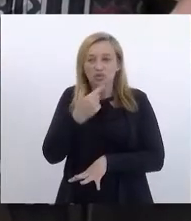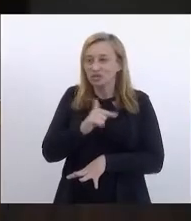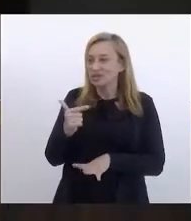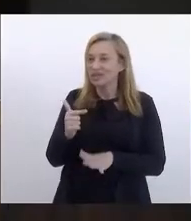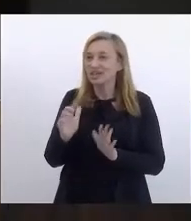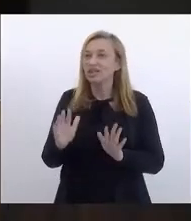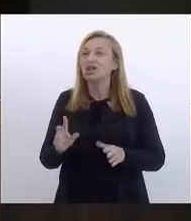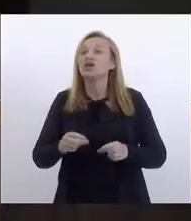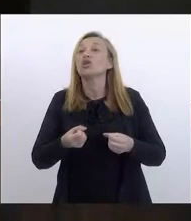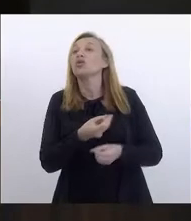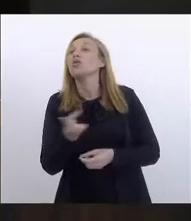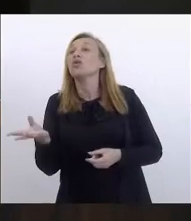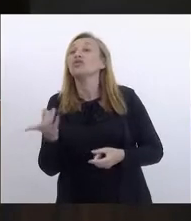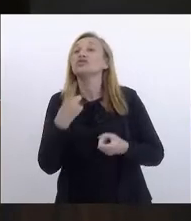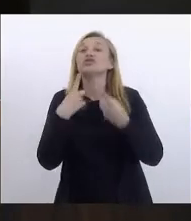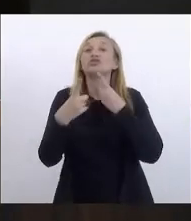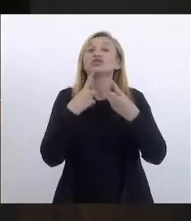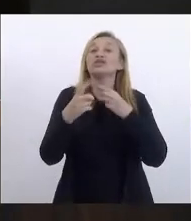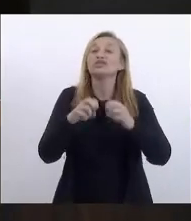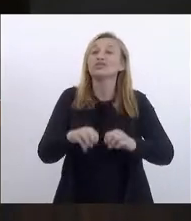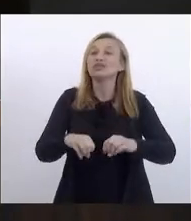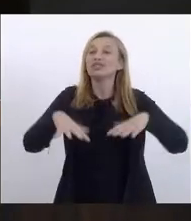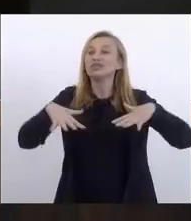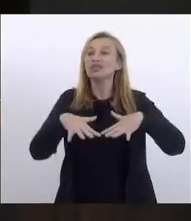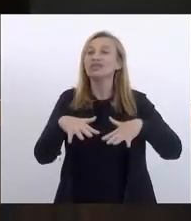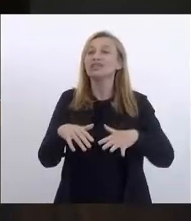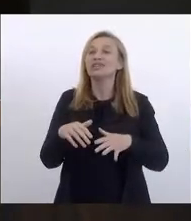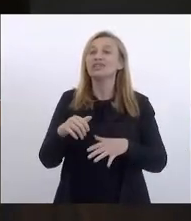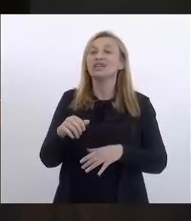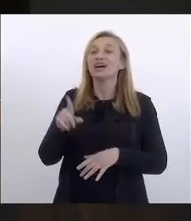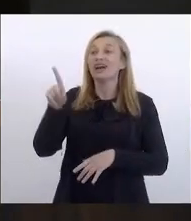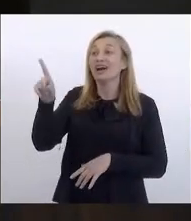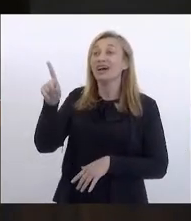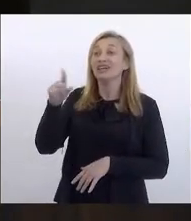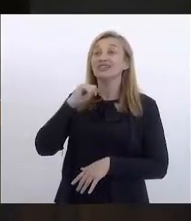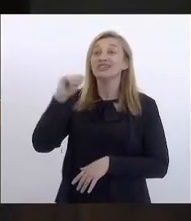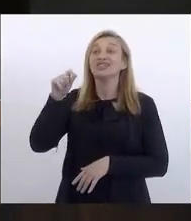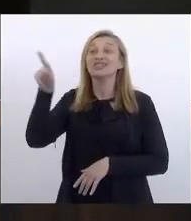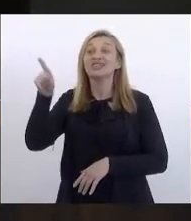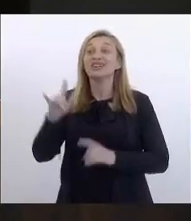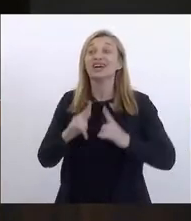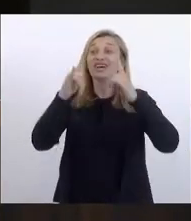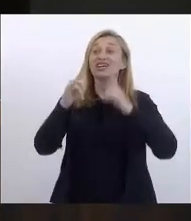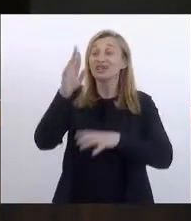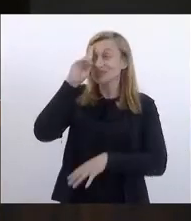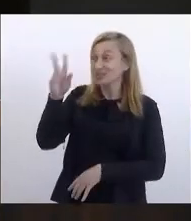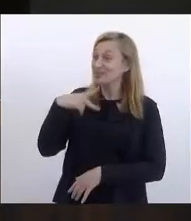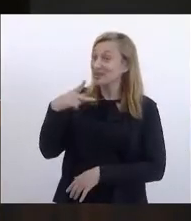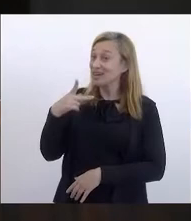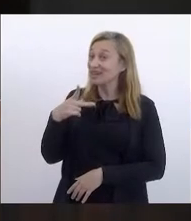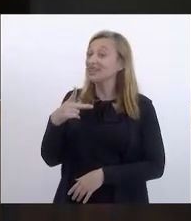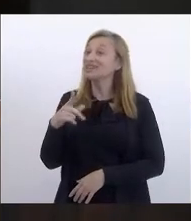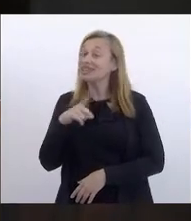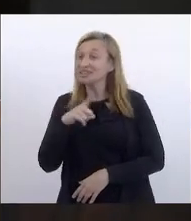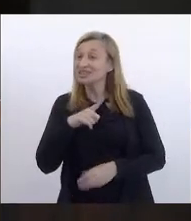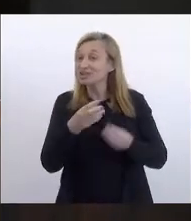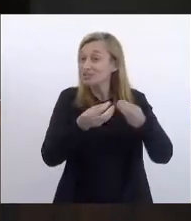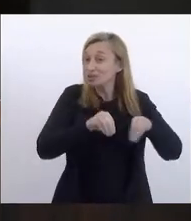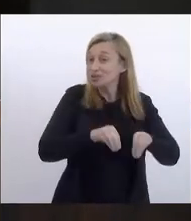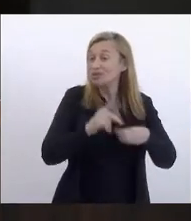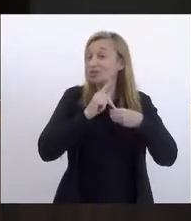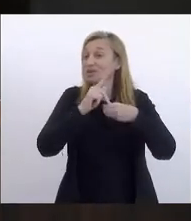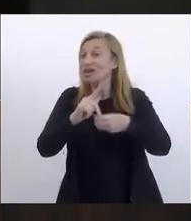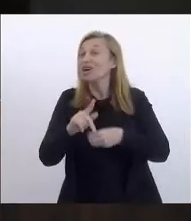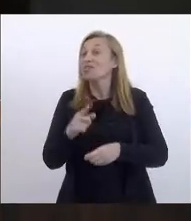quantos debates nós fizemos no plenário do Tiradentes que vossa excelência dizia que tinha prejuízo a Petrobras